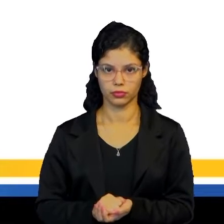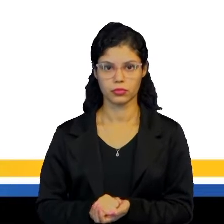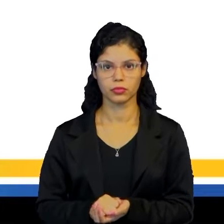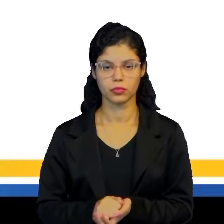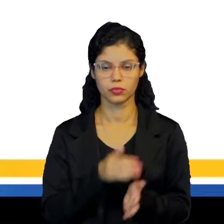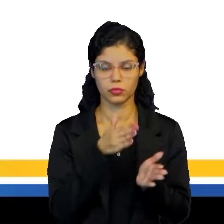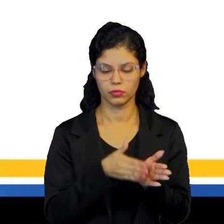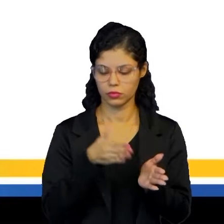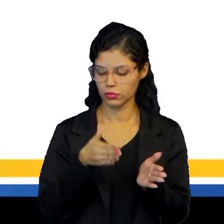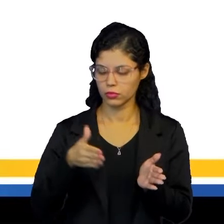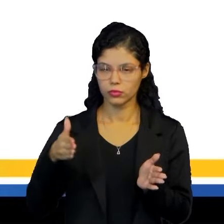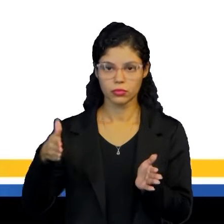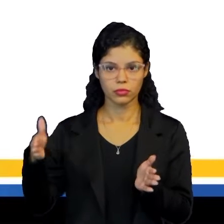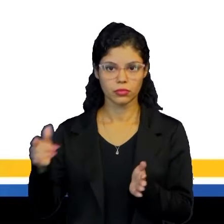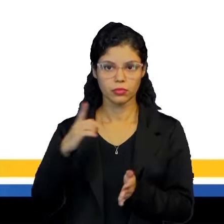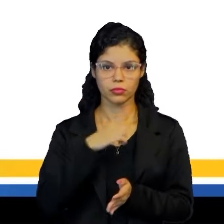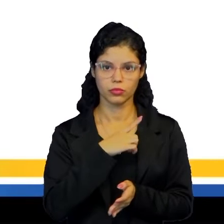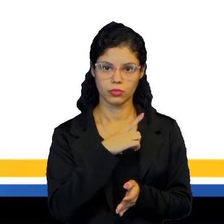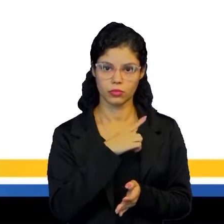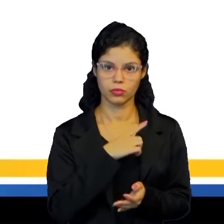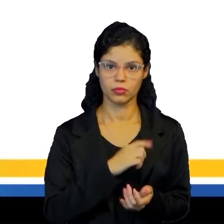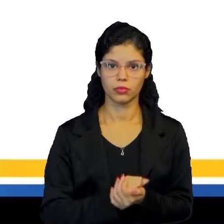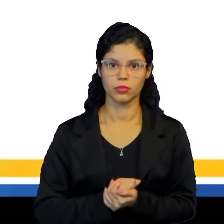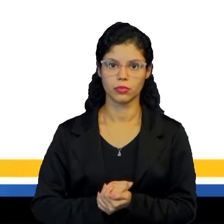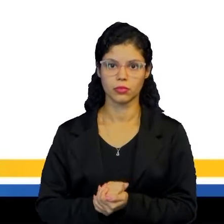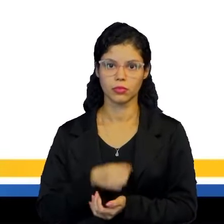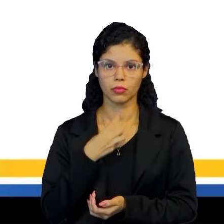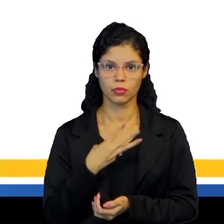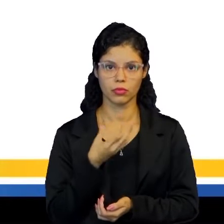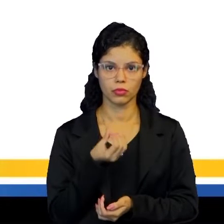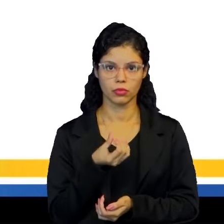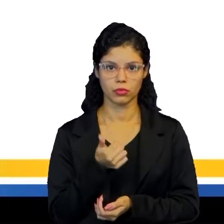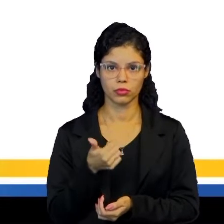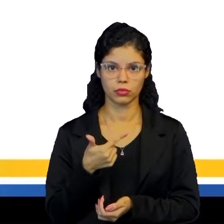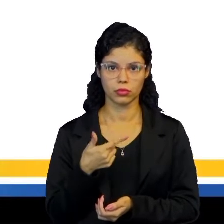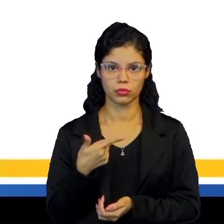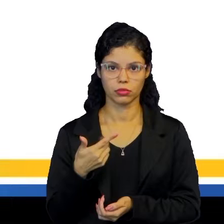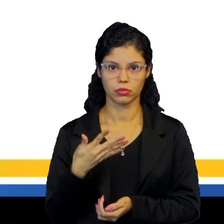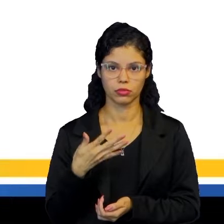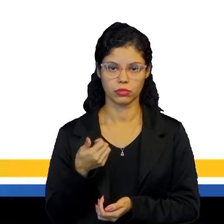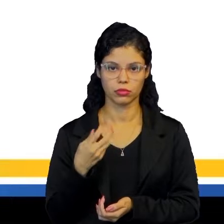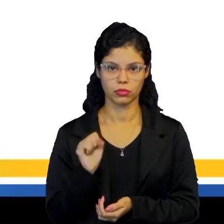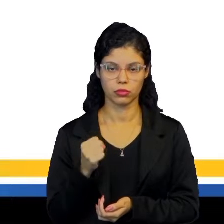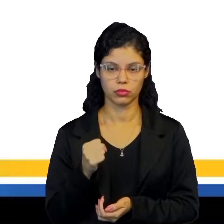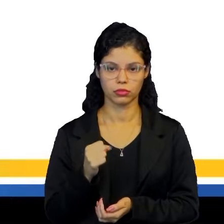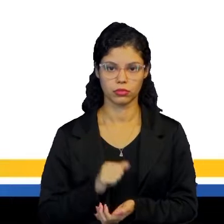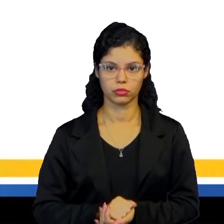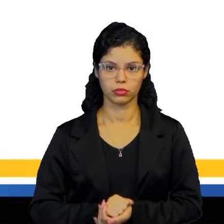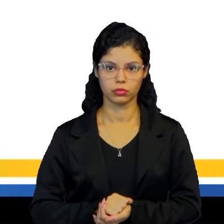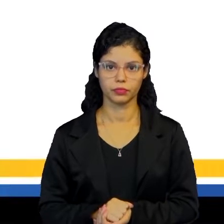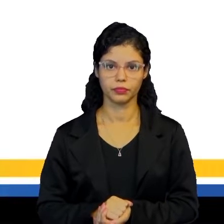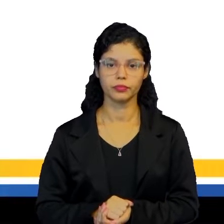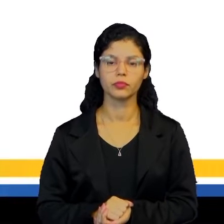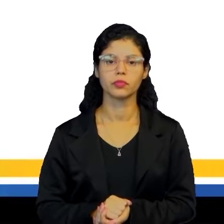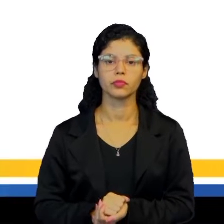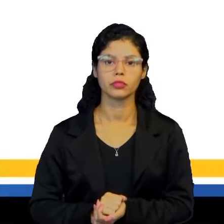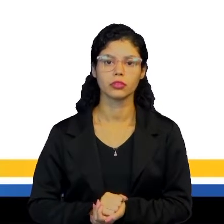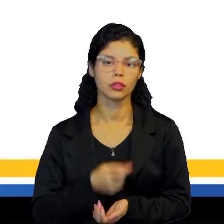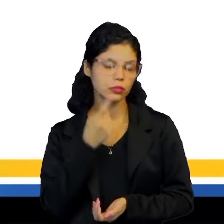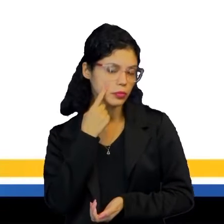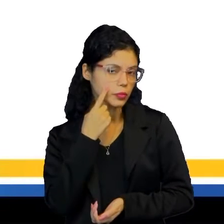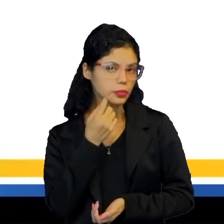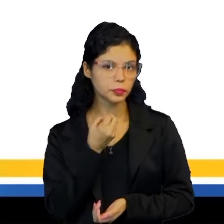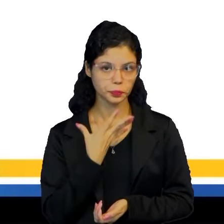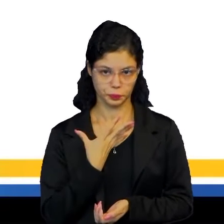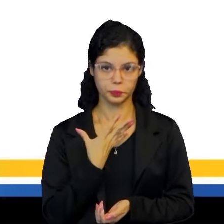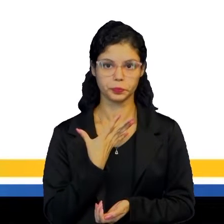a sequência, eu tenho aí uma sequência, 3, 6, 12, 24, 48. Olhando